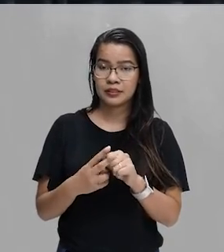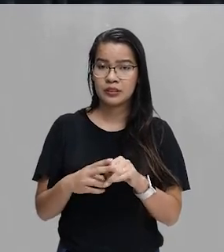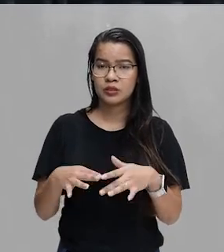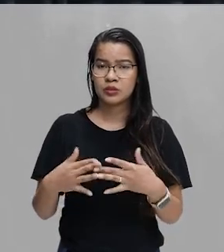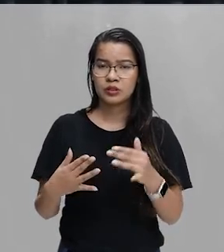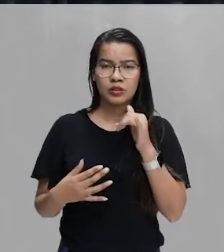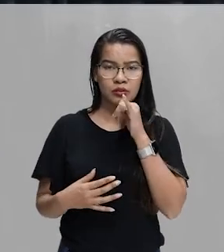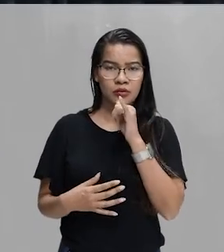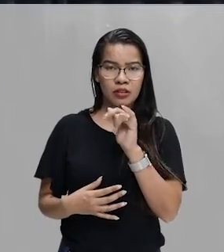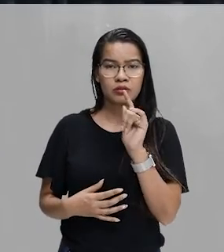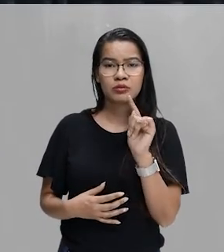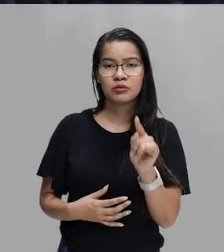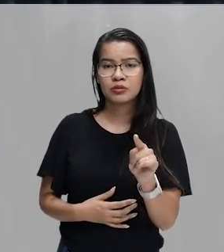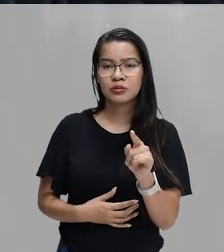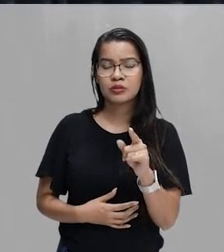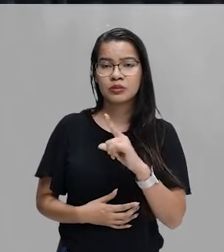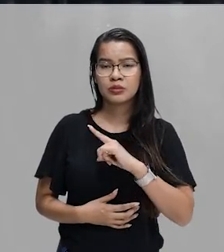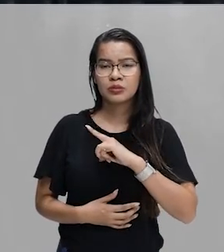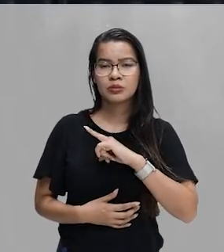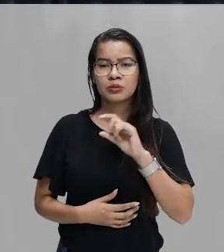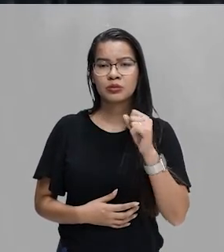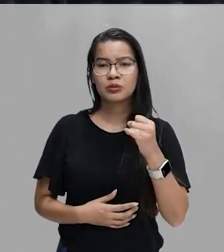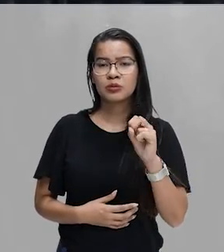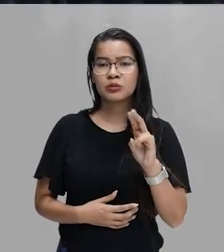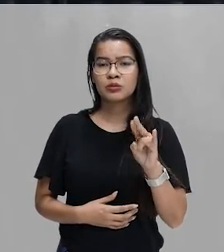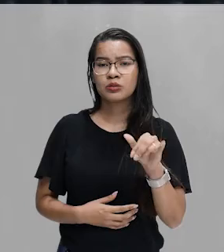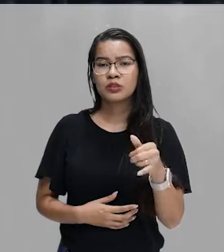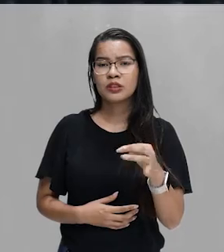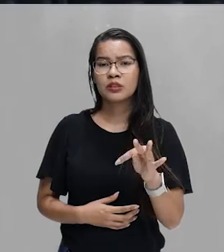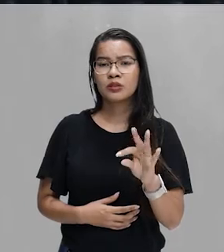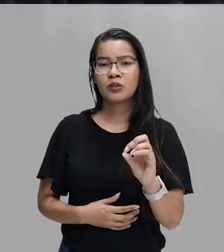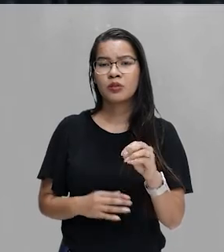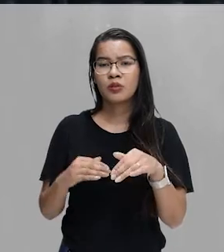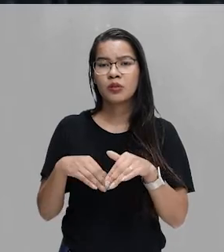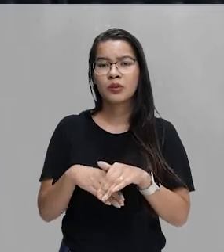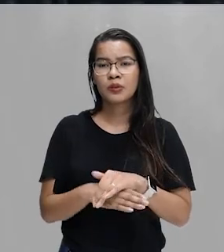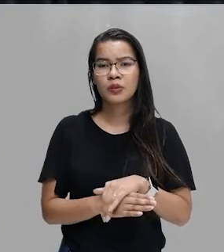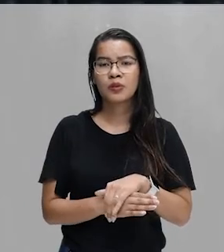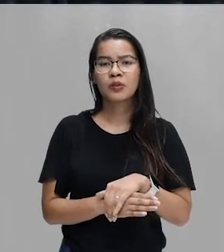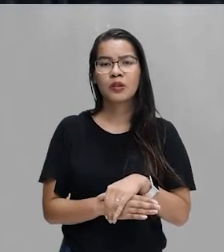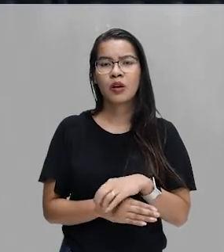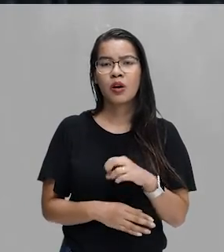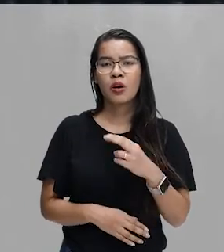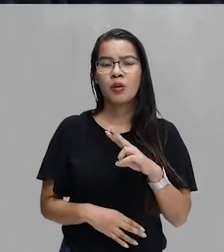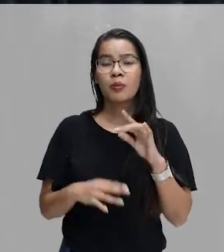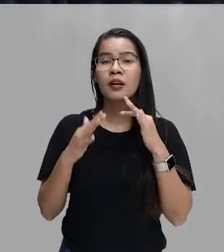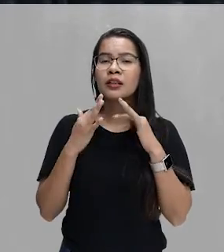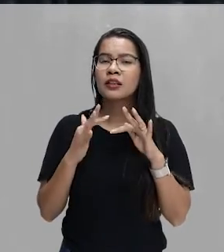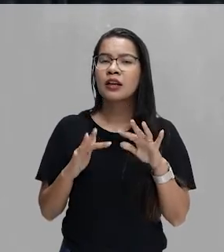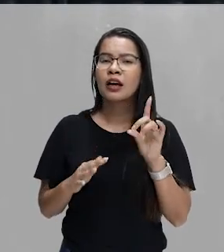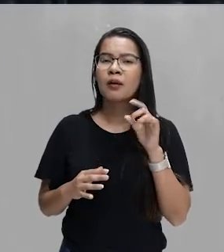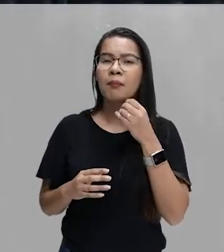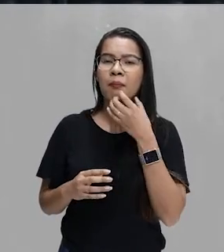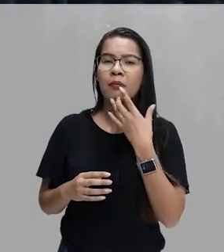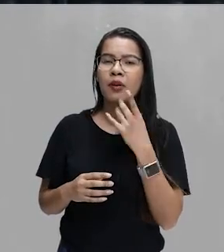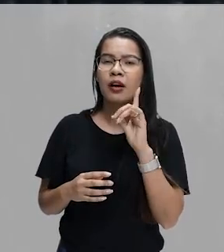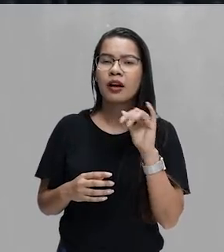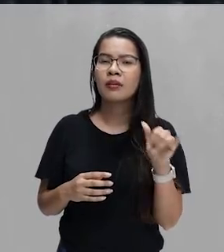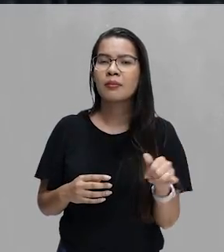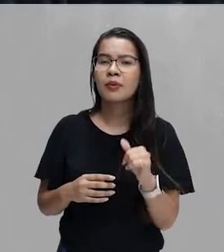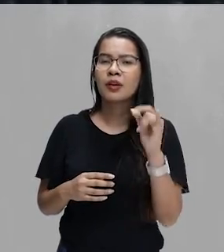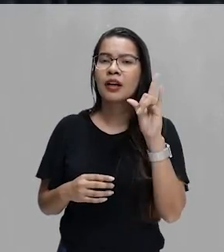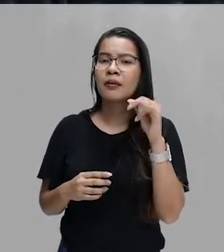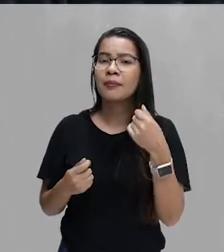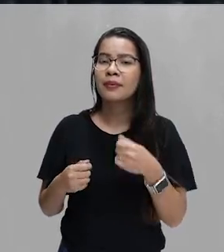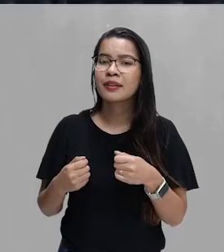quando eu digo tu, eu tenho um sujeito oculto, né? Aqui eu tenho uma oração, ó, é bom, é importante, é necessário.